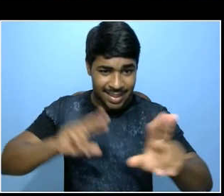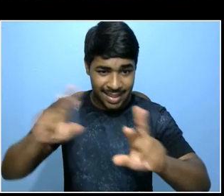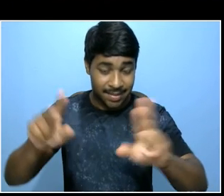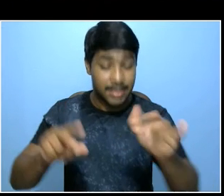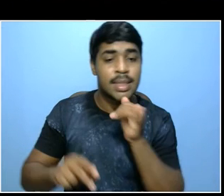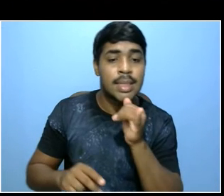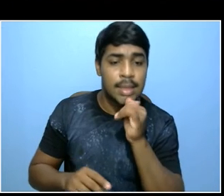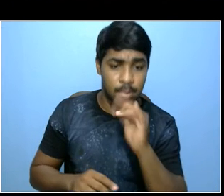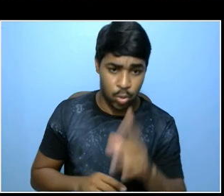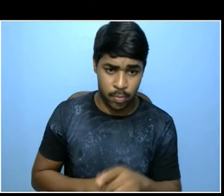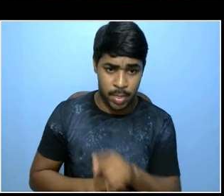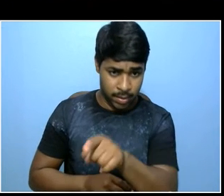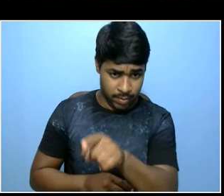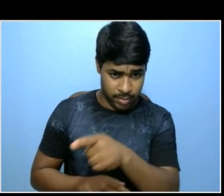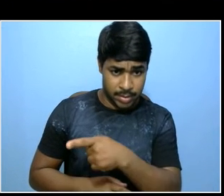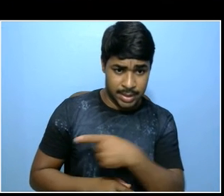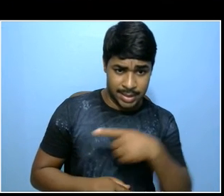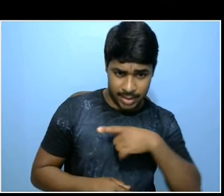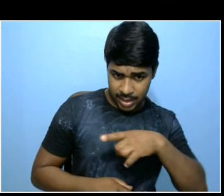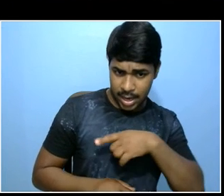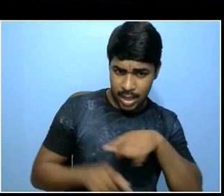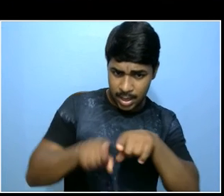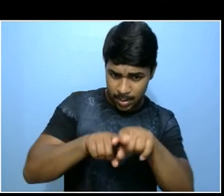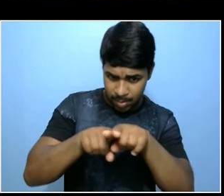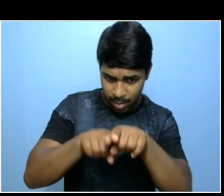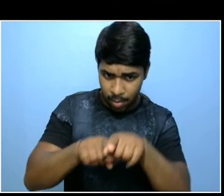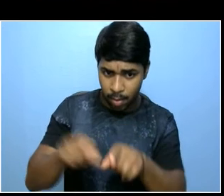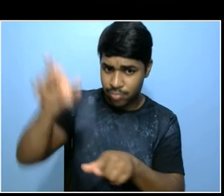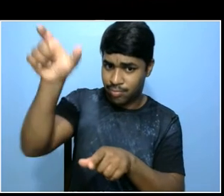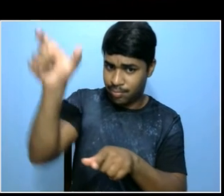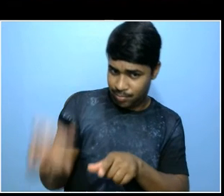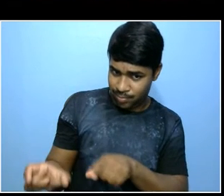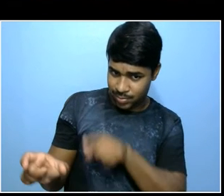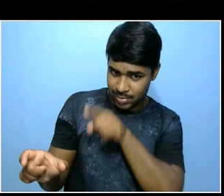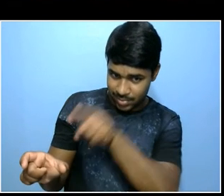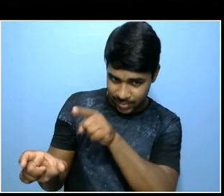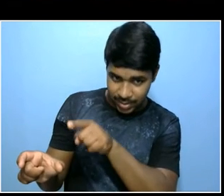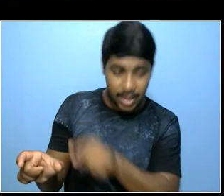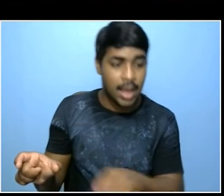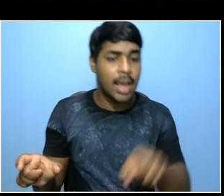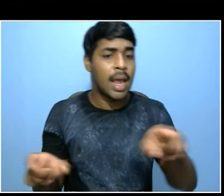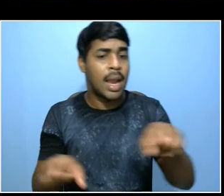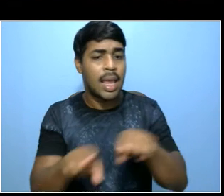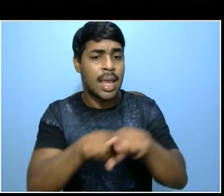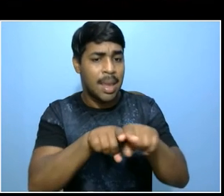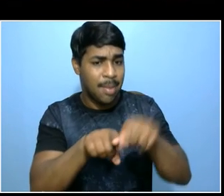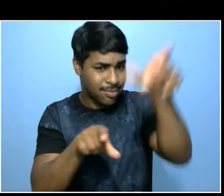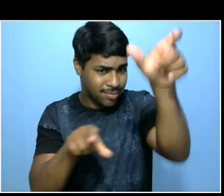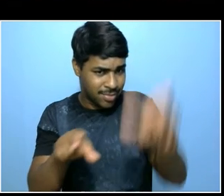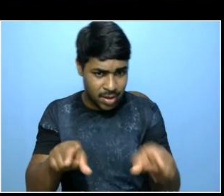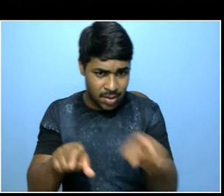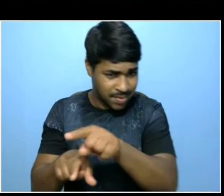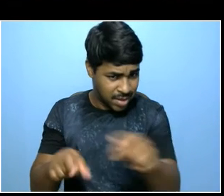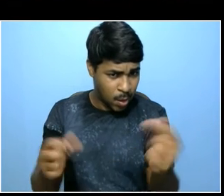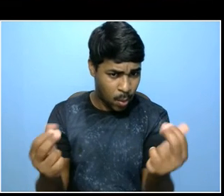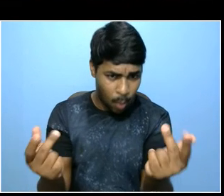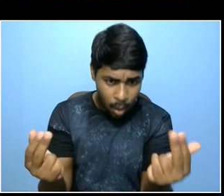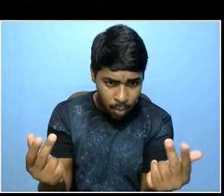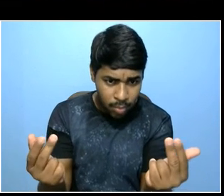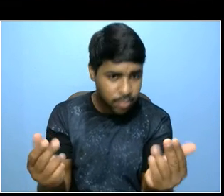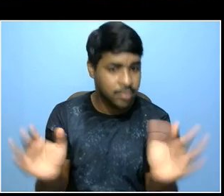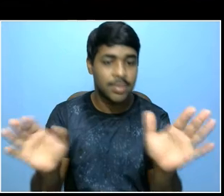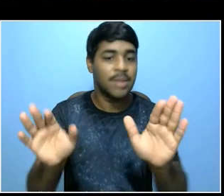pais, né, provavelmente, mas o que acontece? Vocês são diferentes entre si. Vocês não vão ter as mesmas características do irmão de